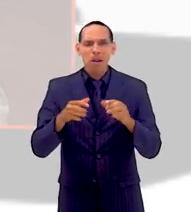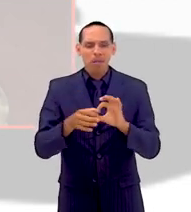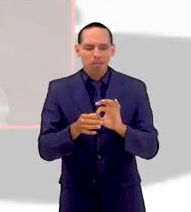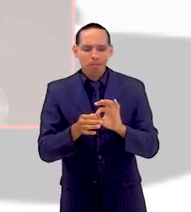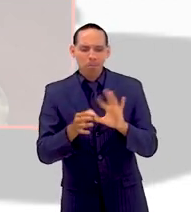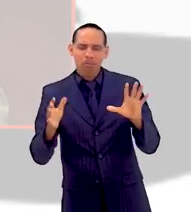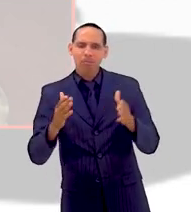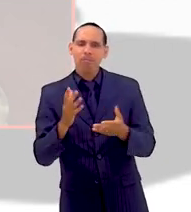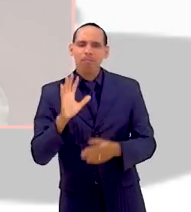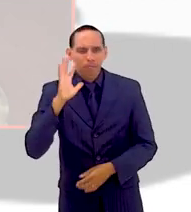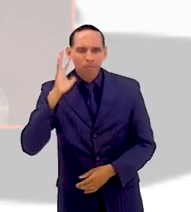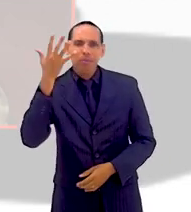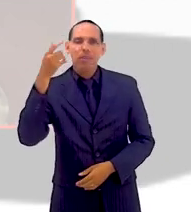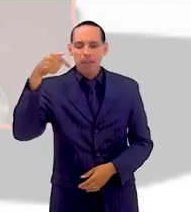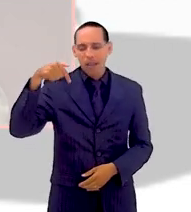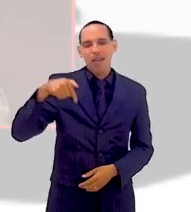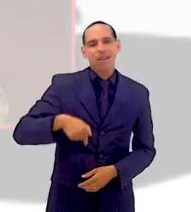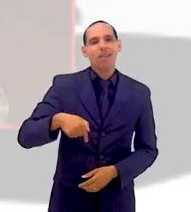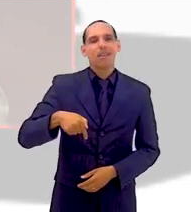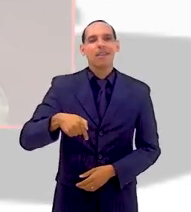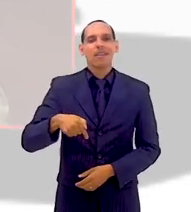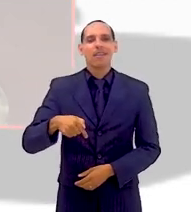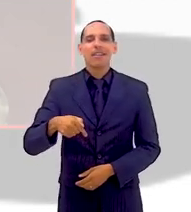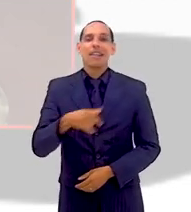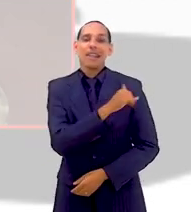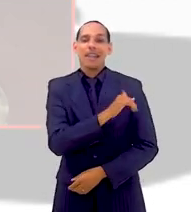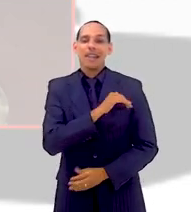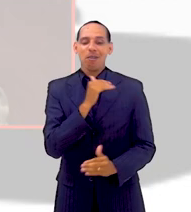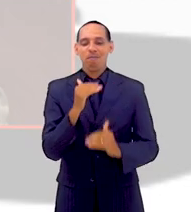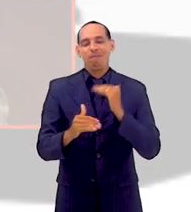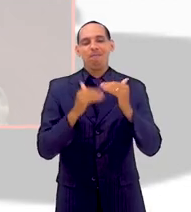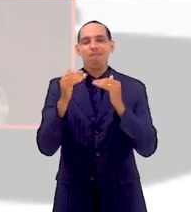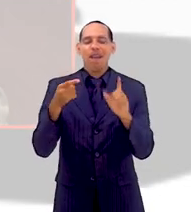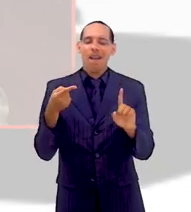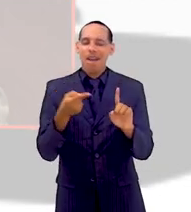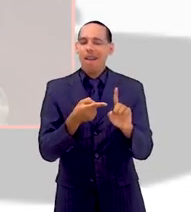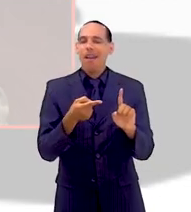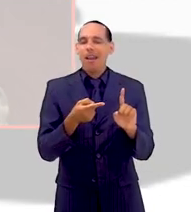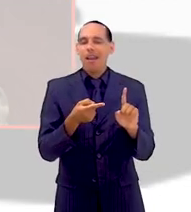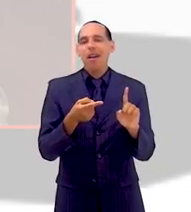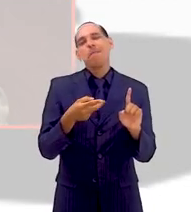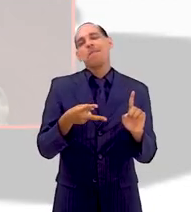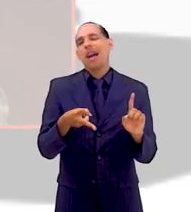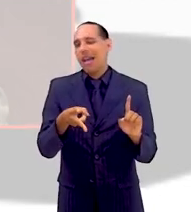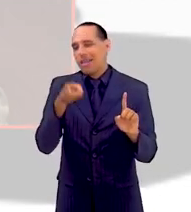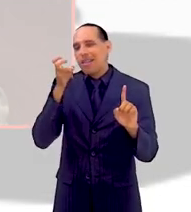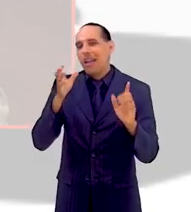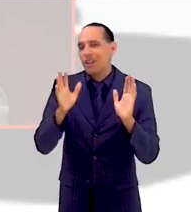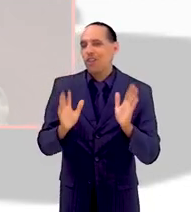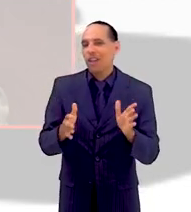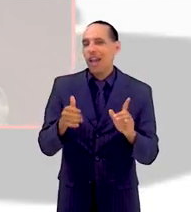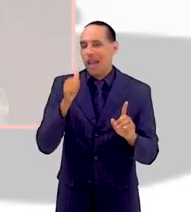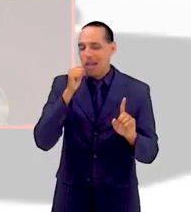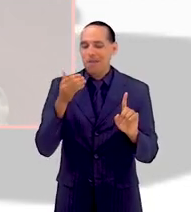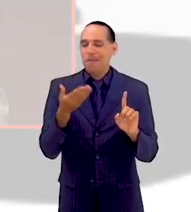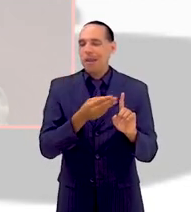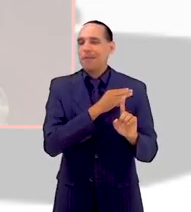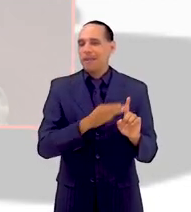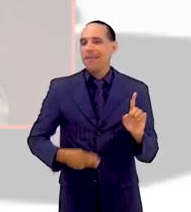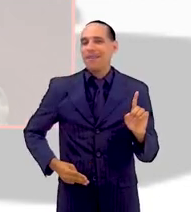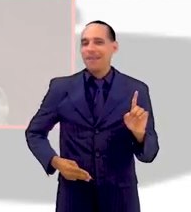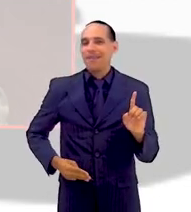hoje inibem o crescimento maior ainda do Rio de Janeiro, e ela já teve essa percepção e tem colocado isso de